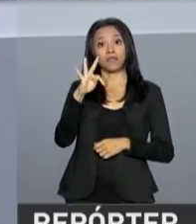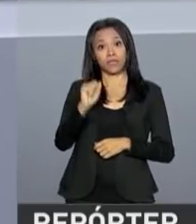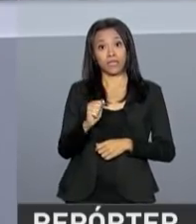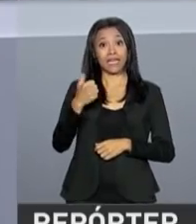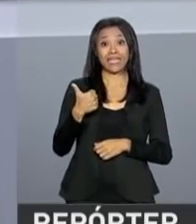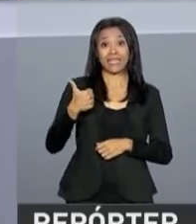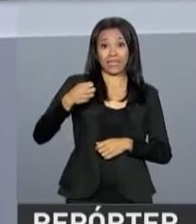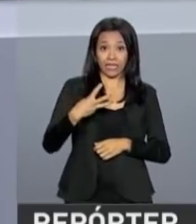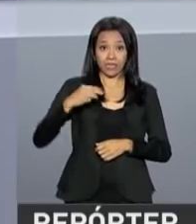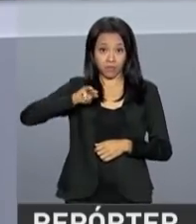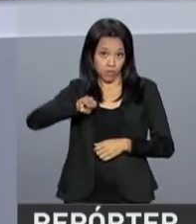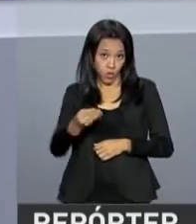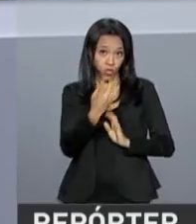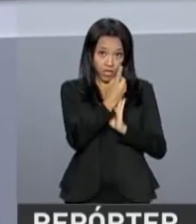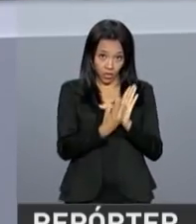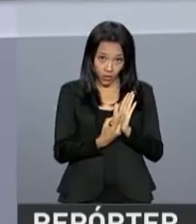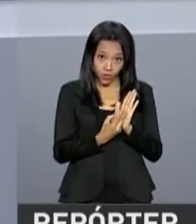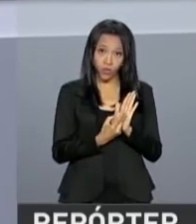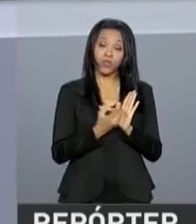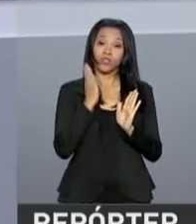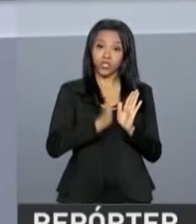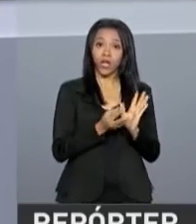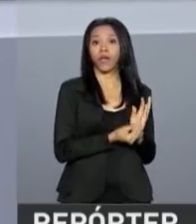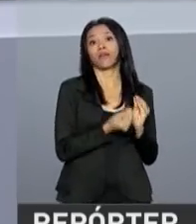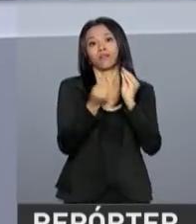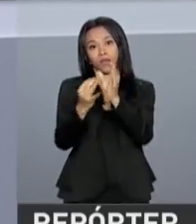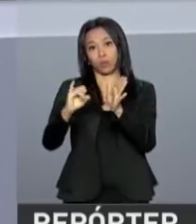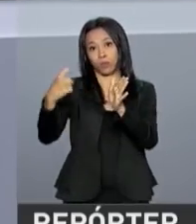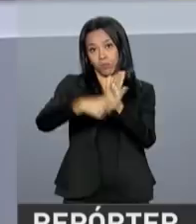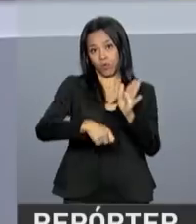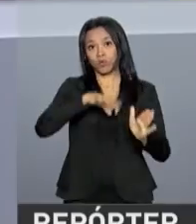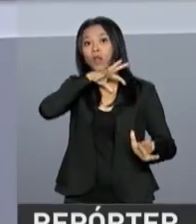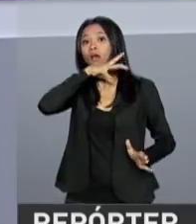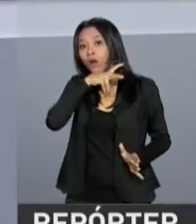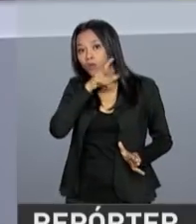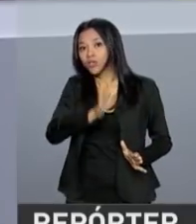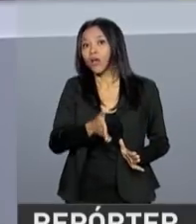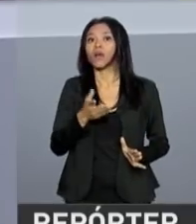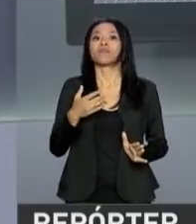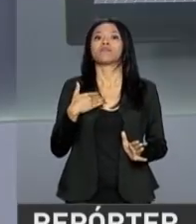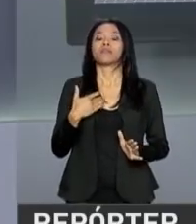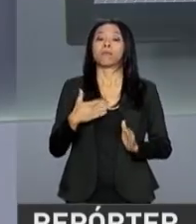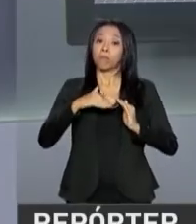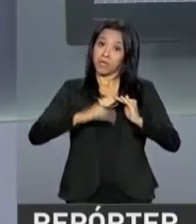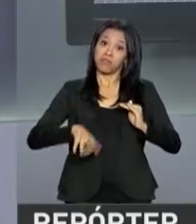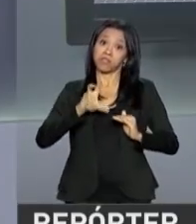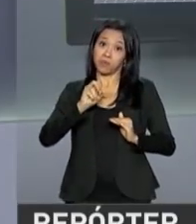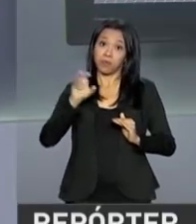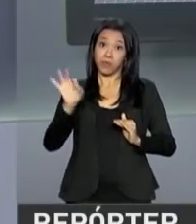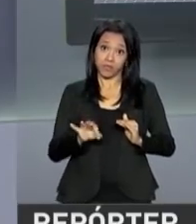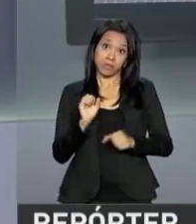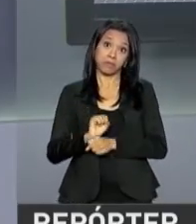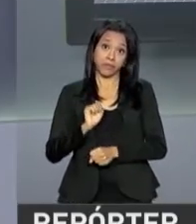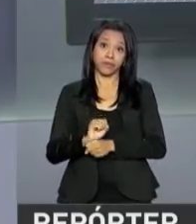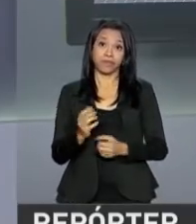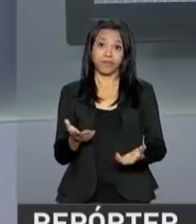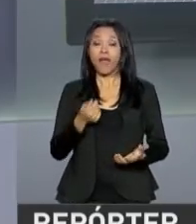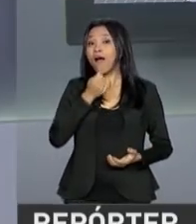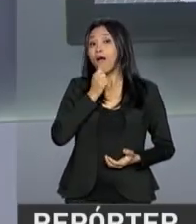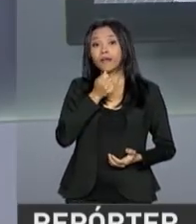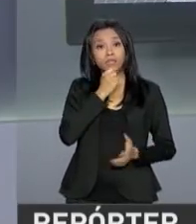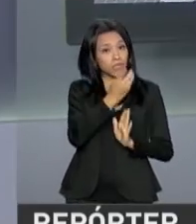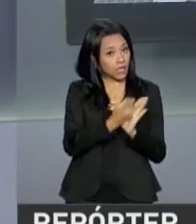declarações do imposto de renda foram entregues menos de 50% do total esperado quem ainda não enviou a declaração